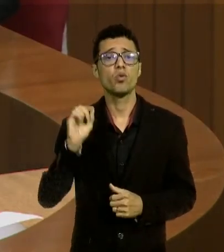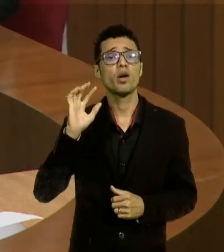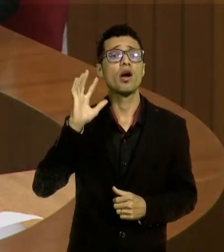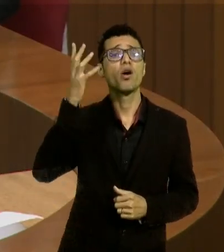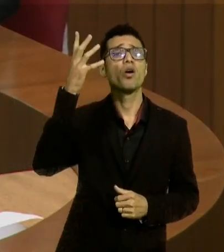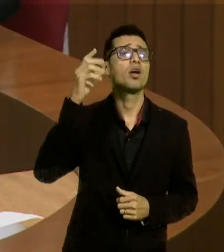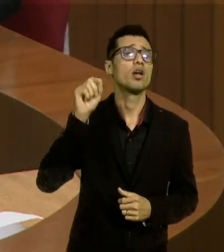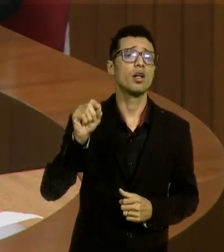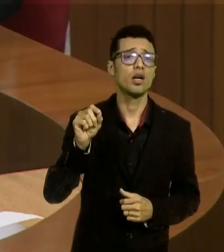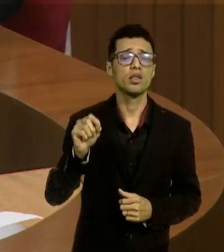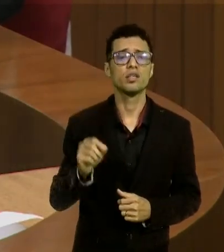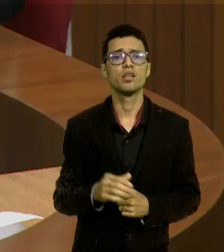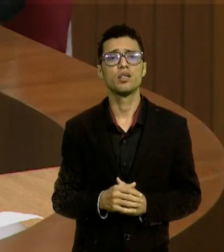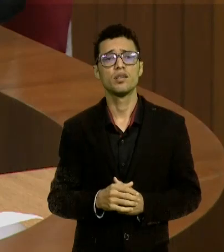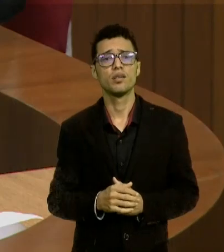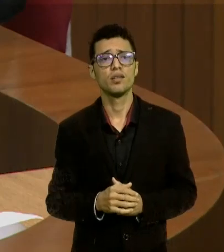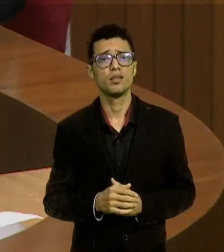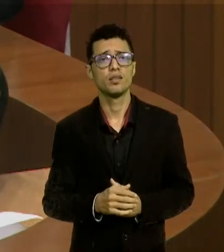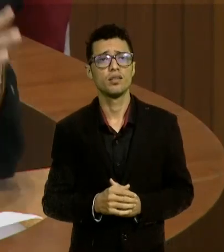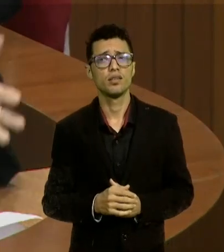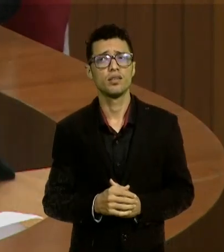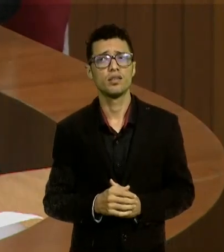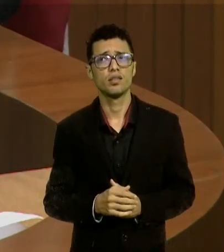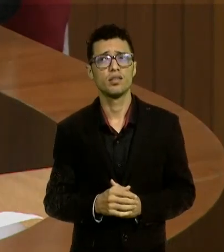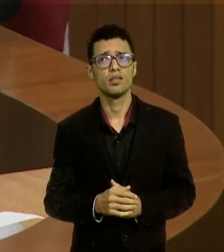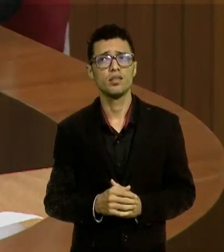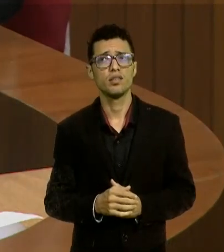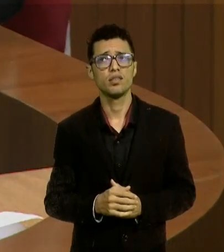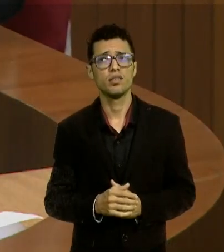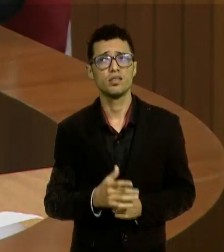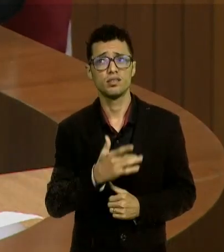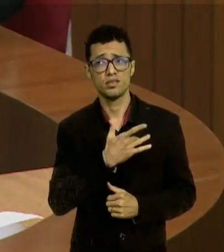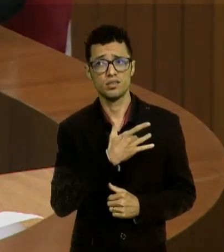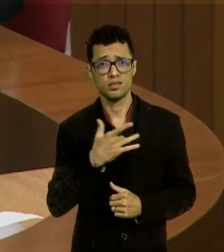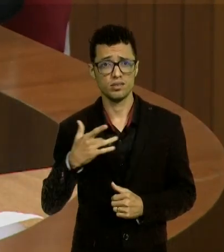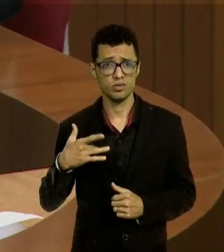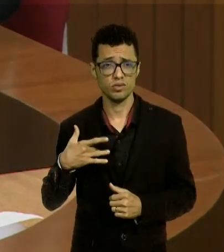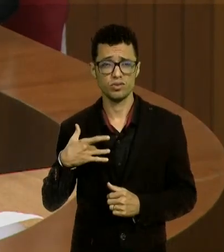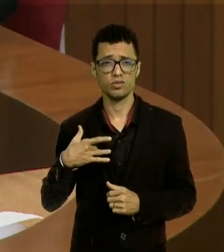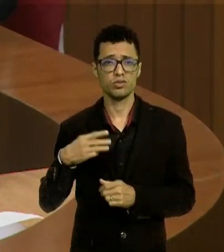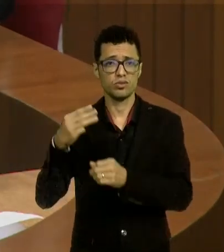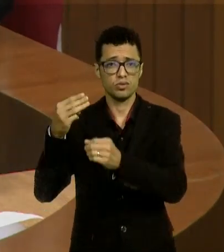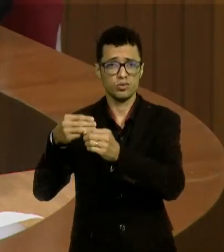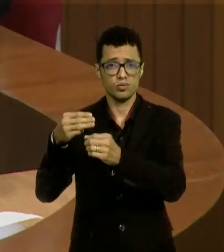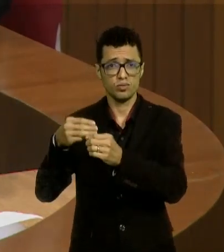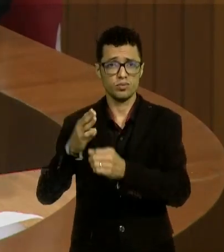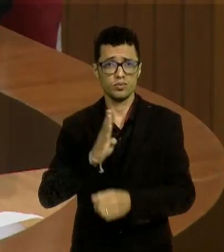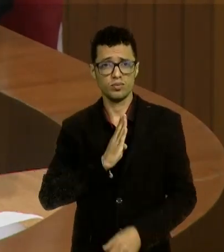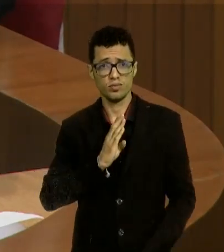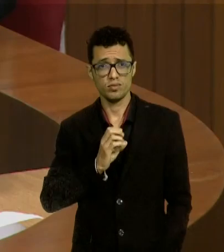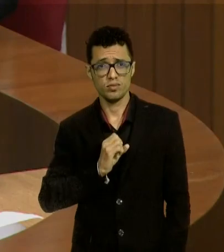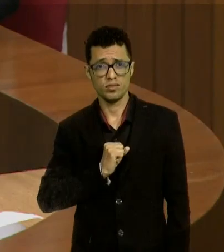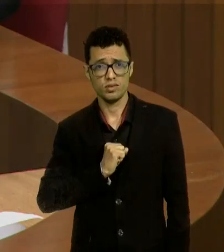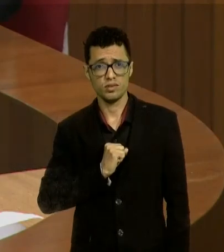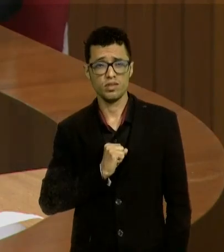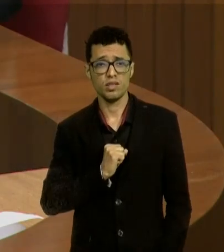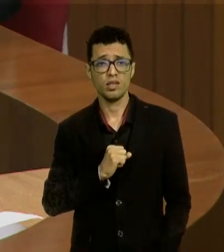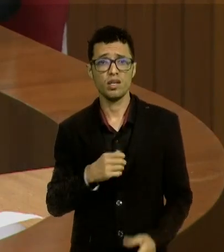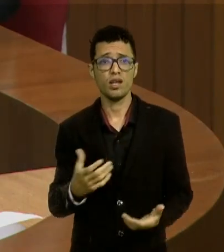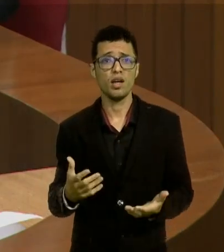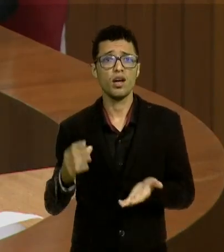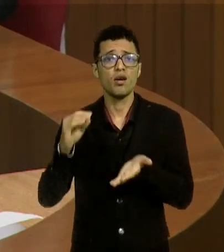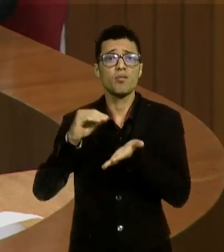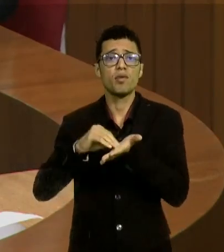que já aconteceu, que na saúde municipal de Balsas, é uma falta de